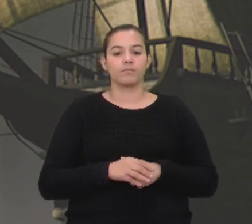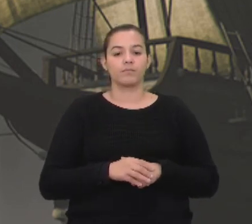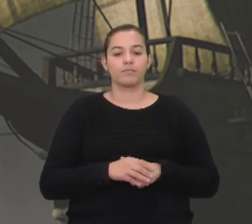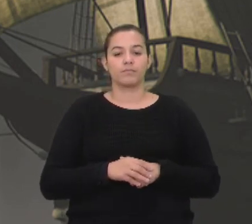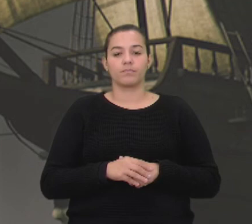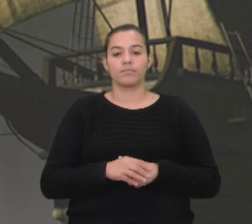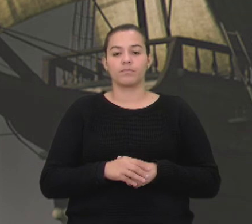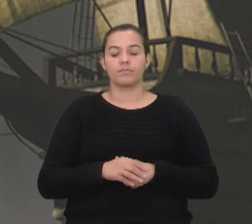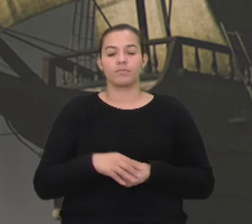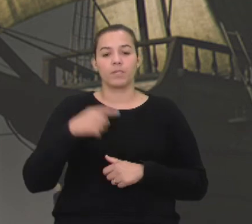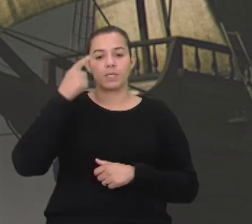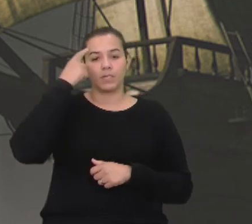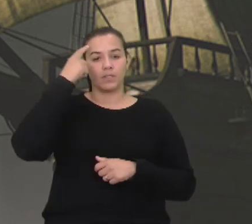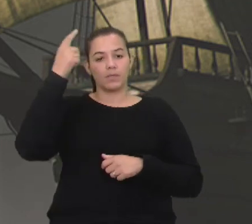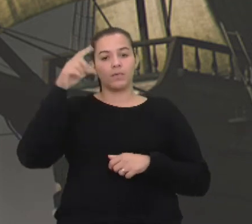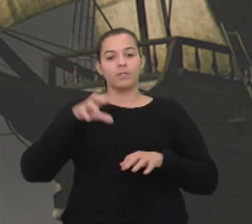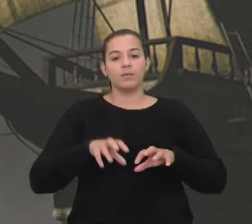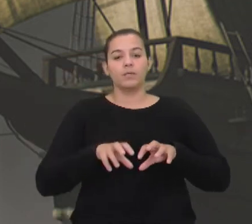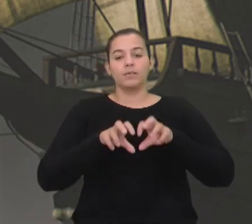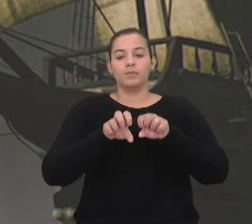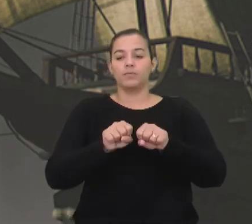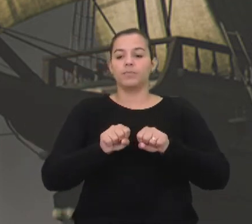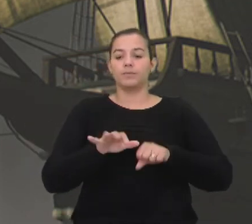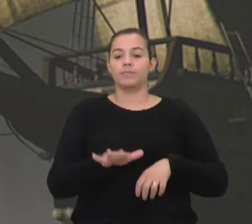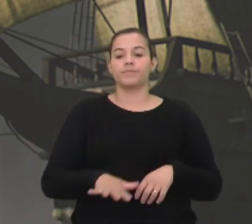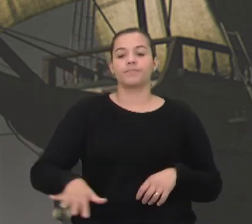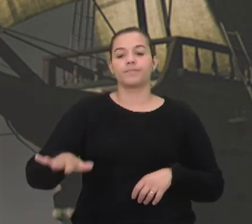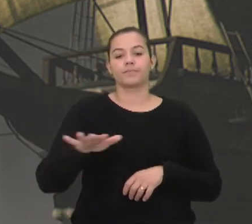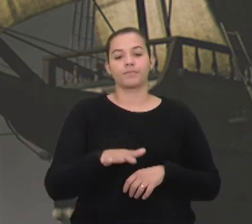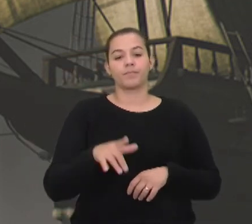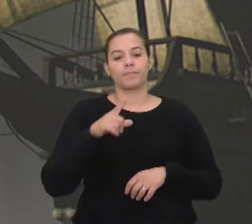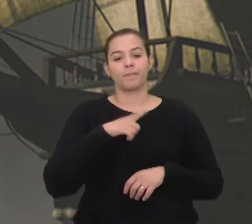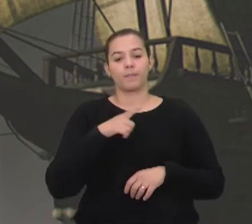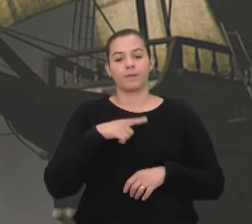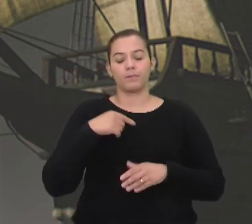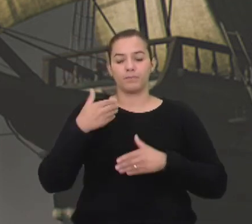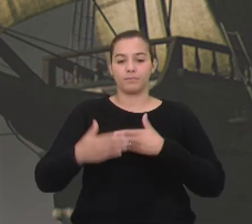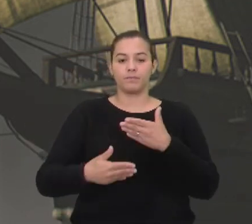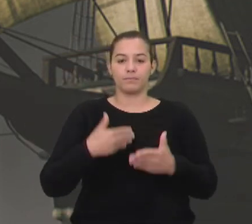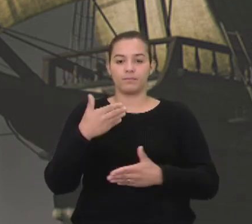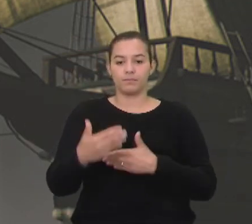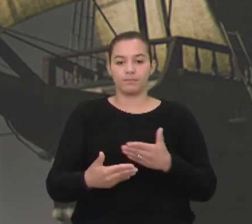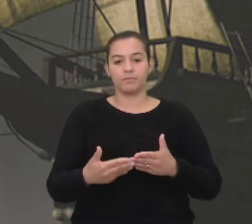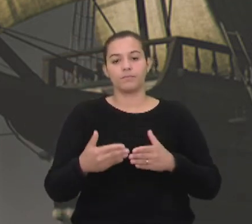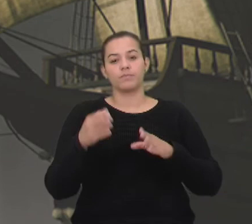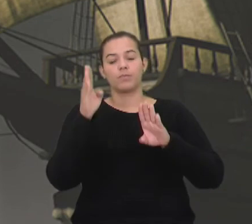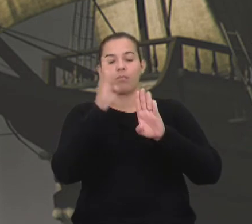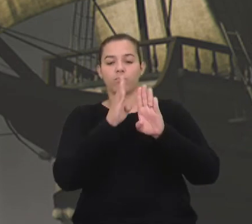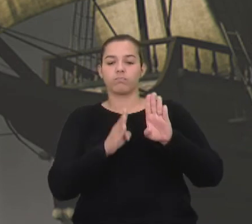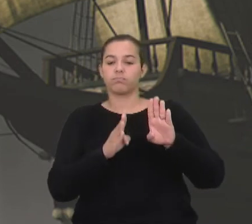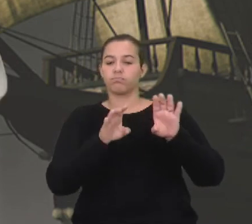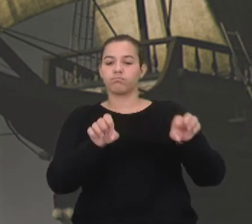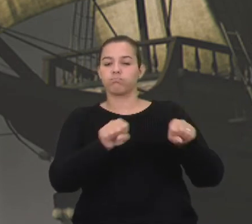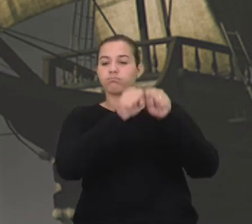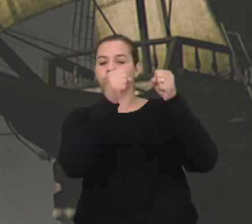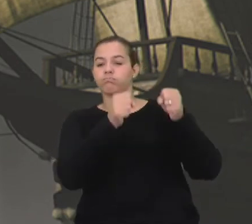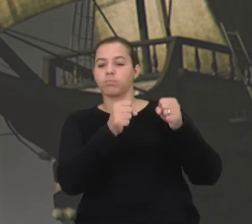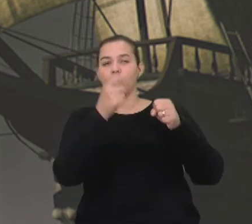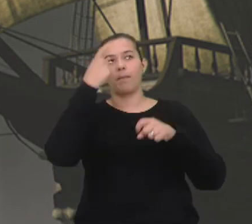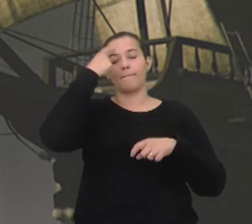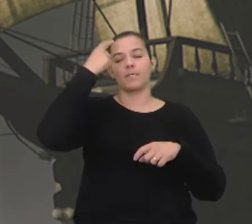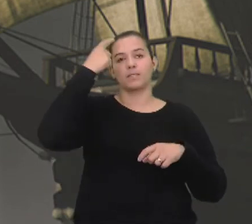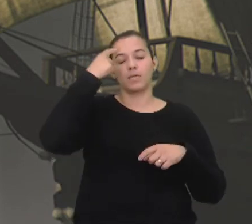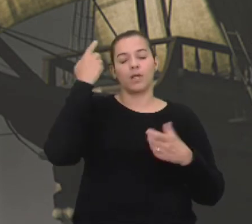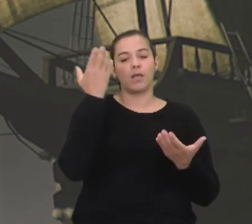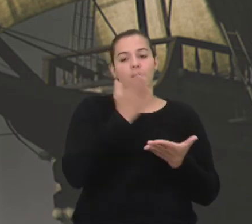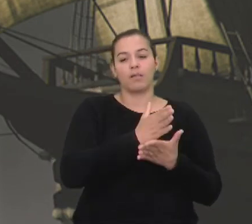essa ideia da colonialidade, da decolonialidade, ela acaba levando a rupturas, né, em formas de pensar, em maneiras de